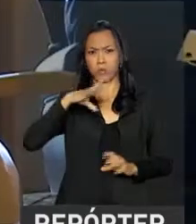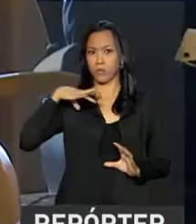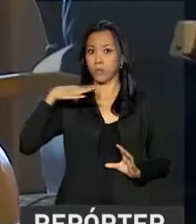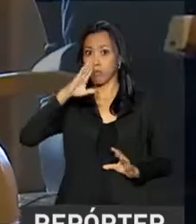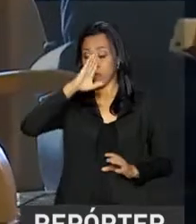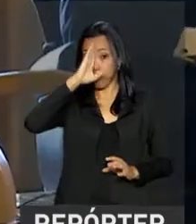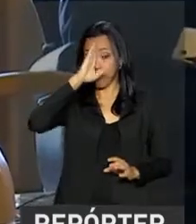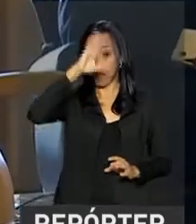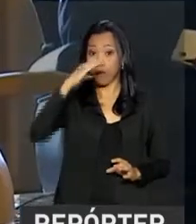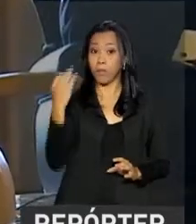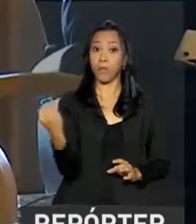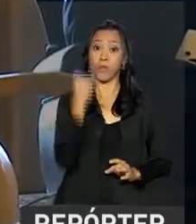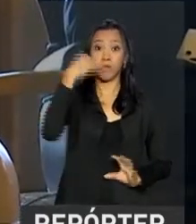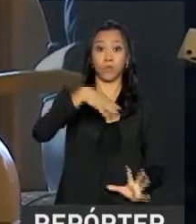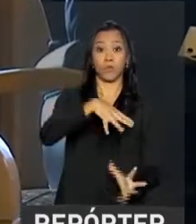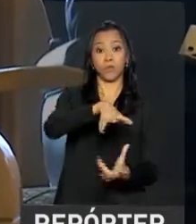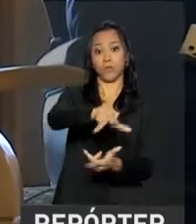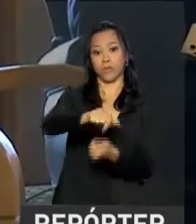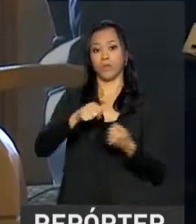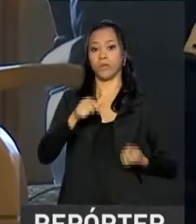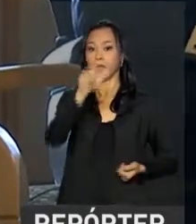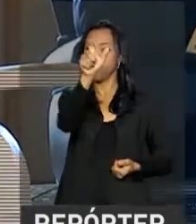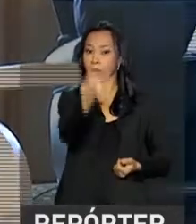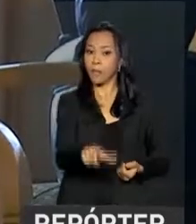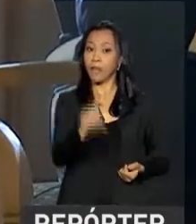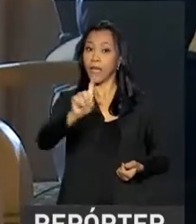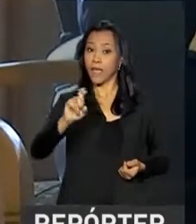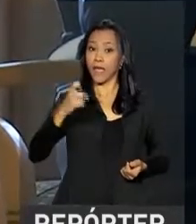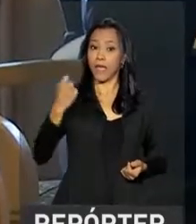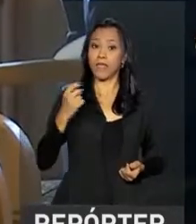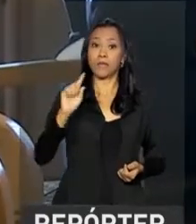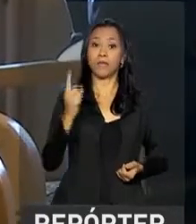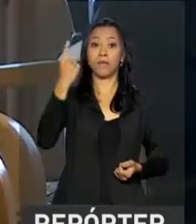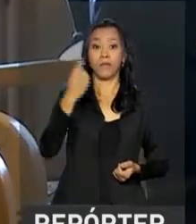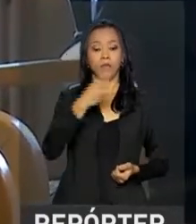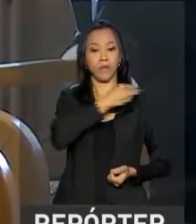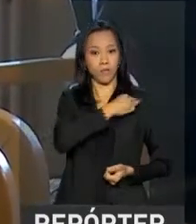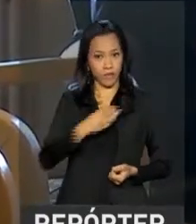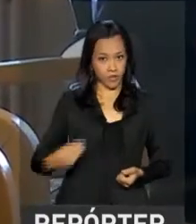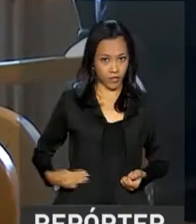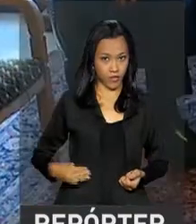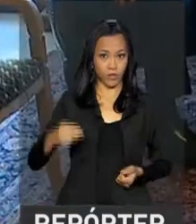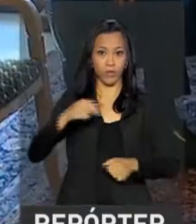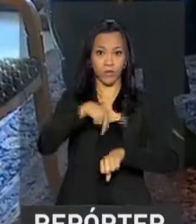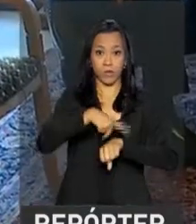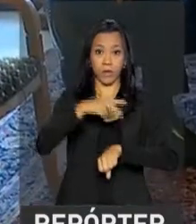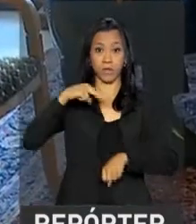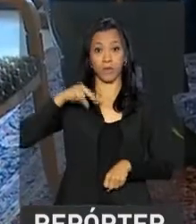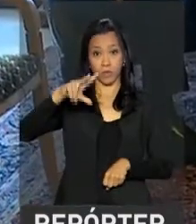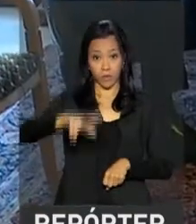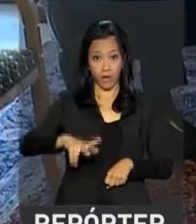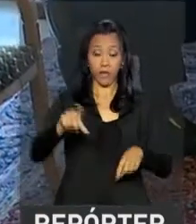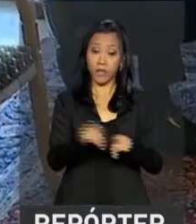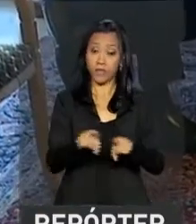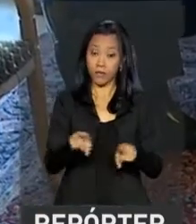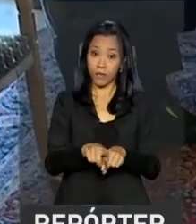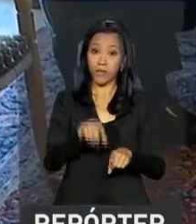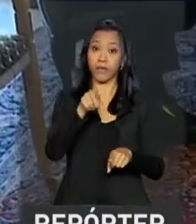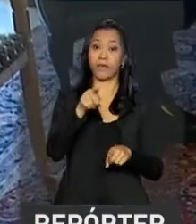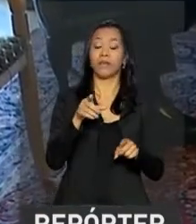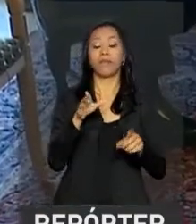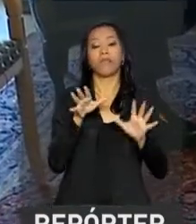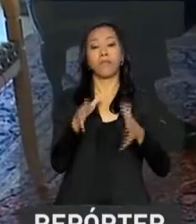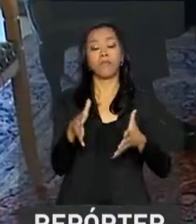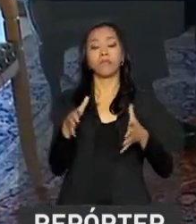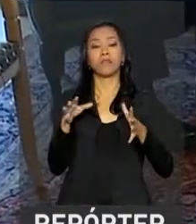mundo, José Manuel Durão Barroso. Ex-primeiro-ministro de Portugal e ex-presidente da Comissão Europeia, ele disse que